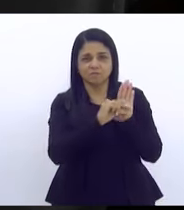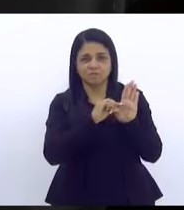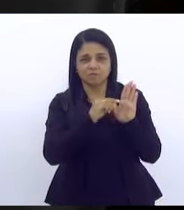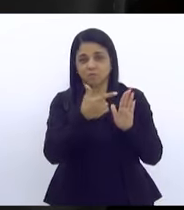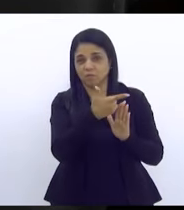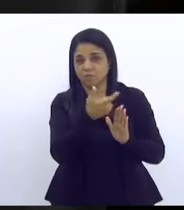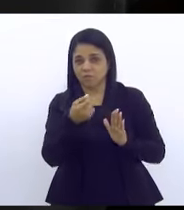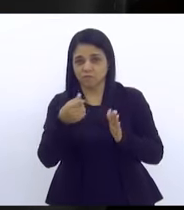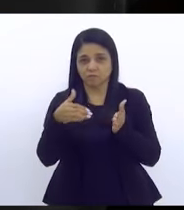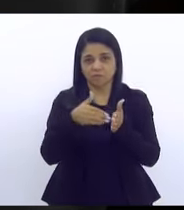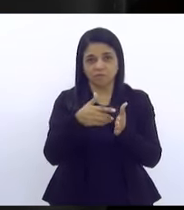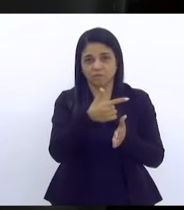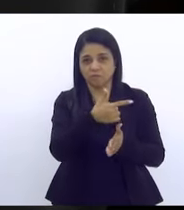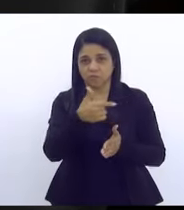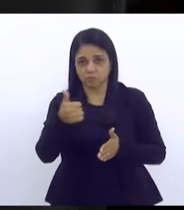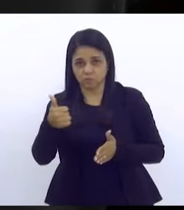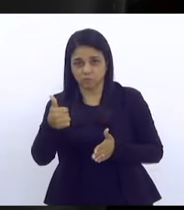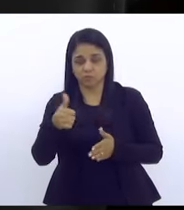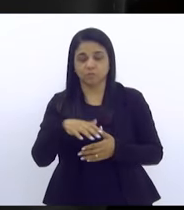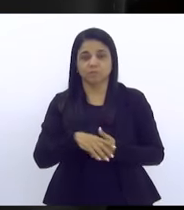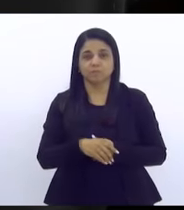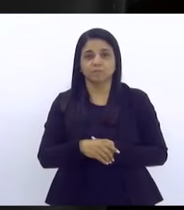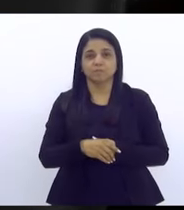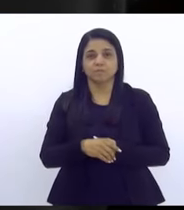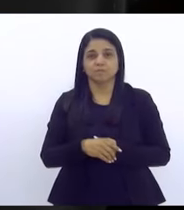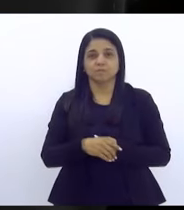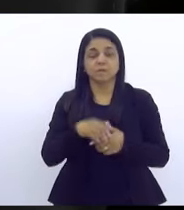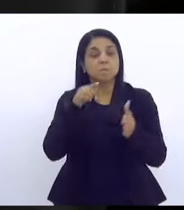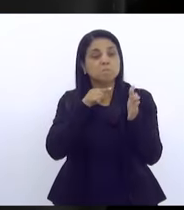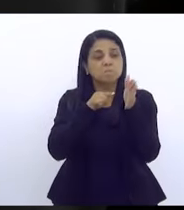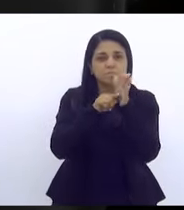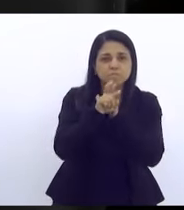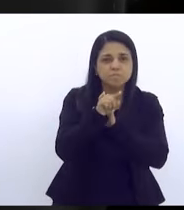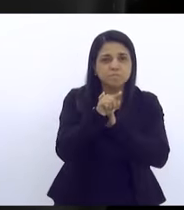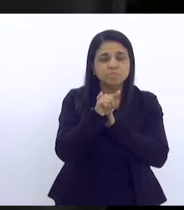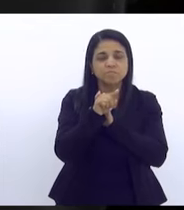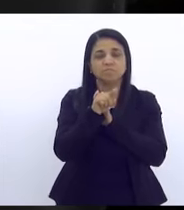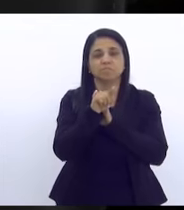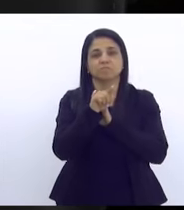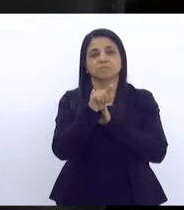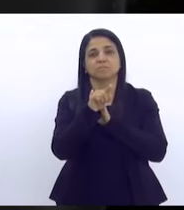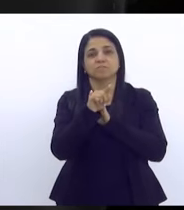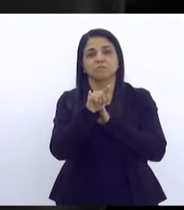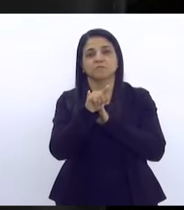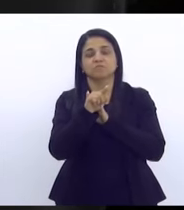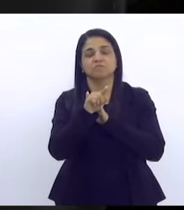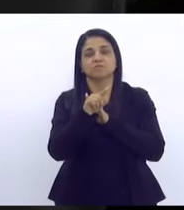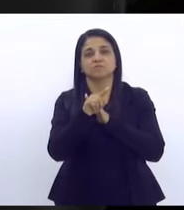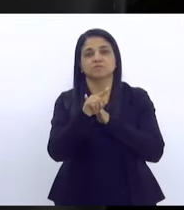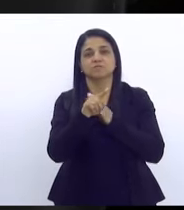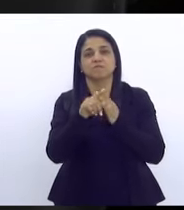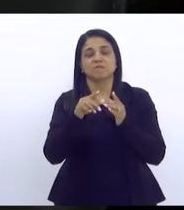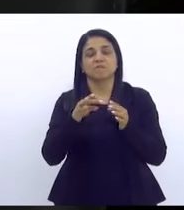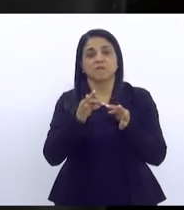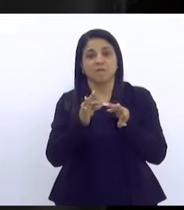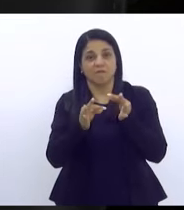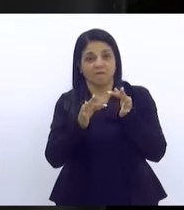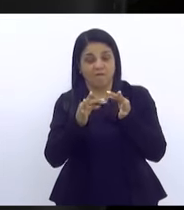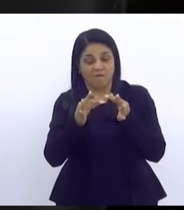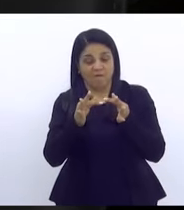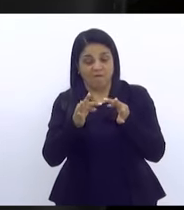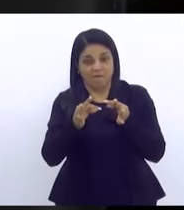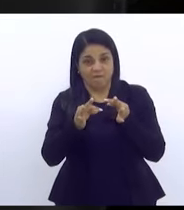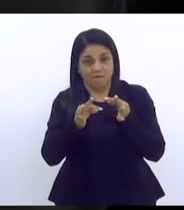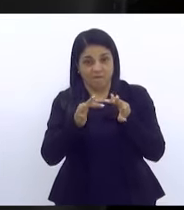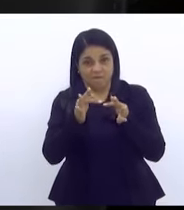21. E, interrogado pelos fariseus sobre quando havia